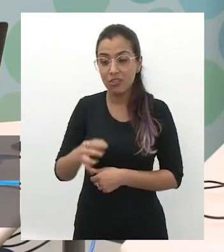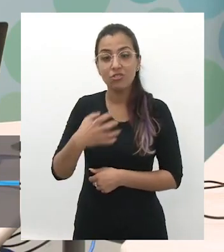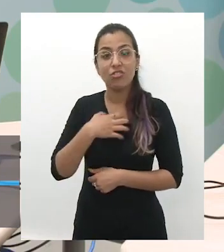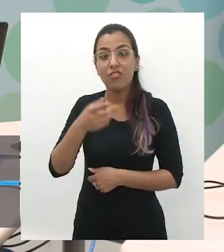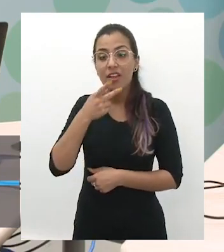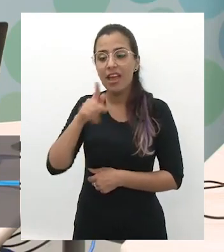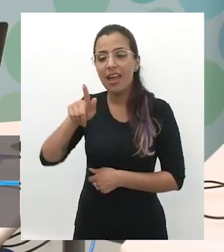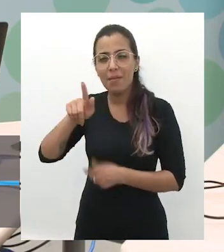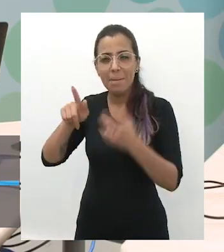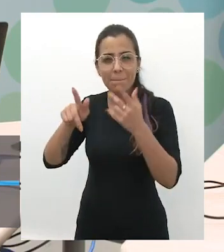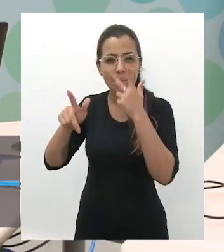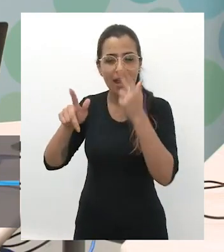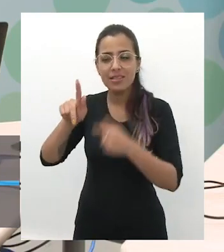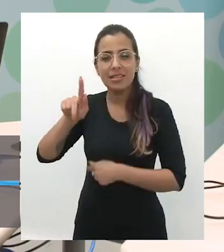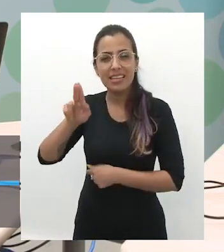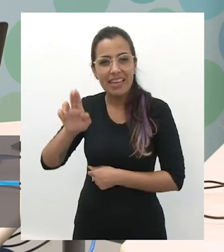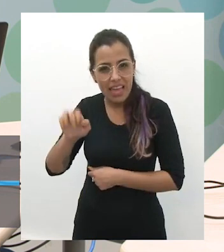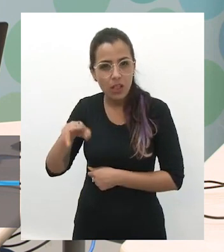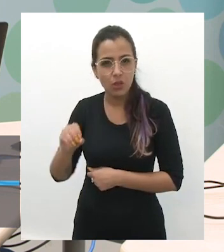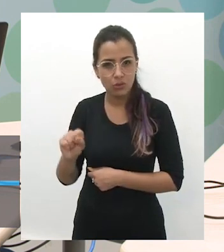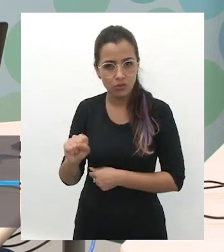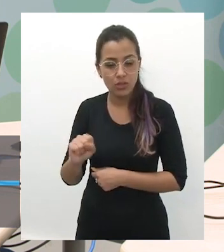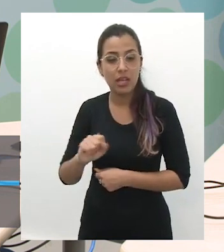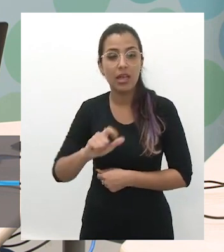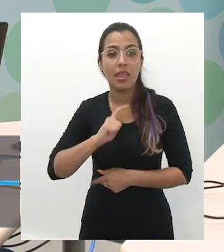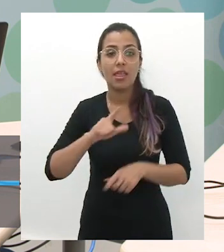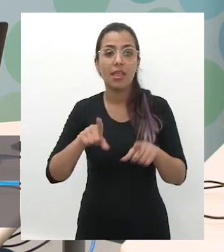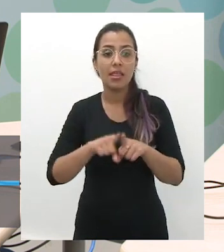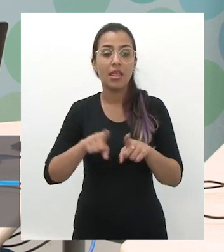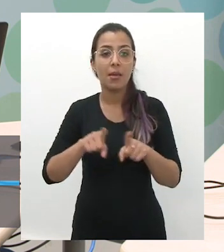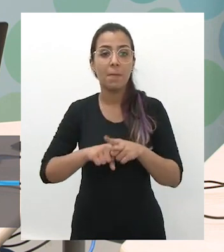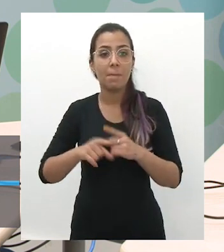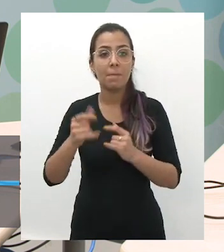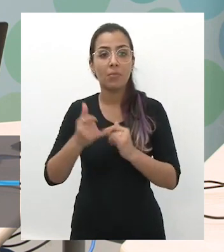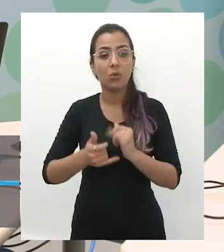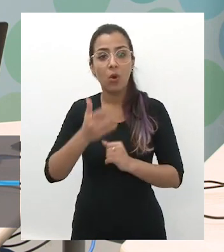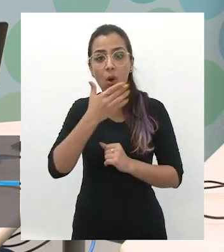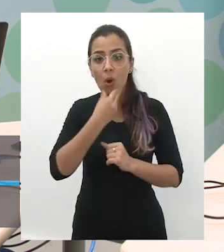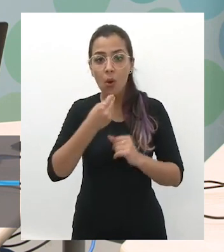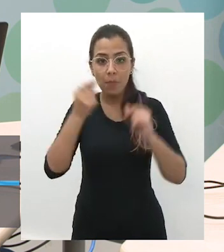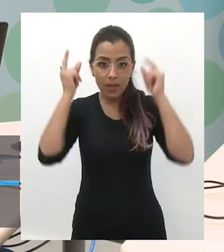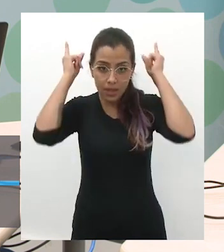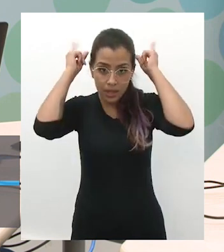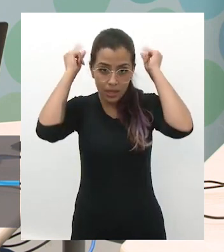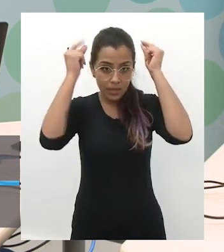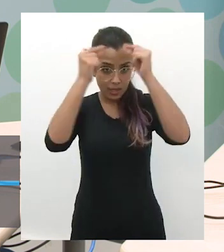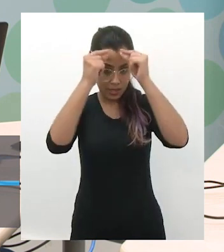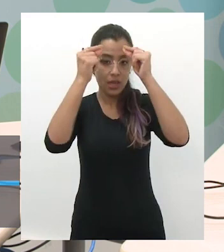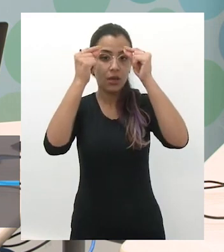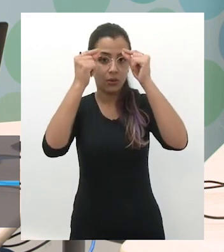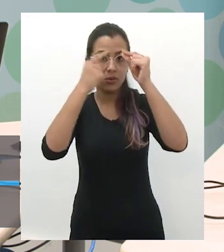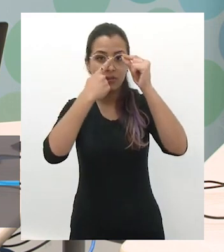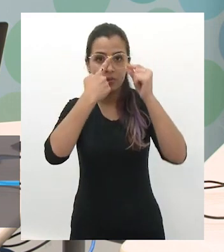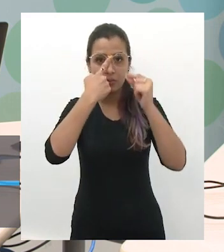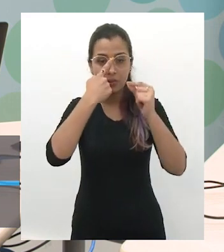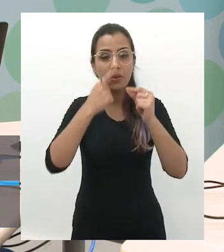fala outros nomes também, como oikos, né? Que é um nome grego também que designa a mesma coisa, a comunidade gentílica,